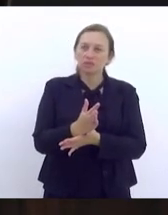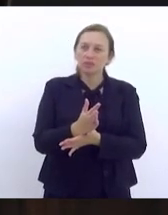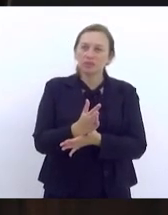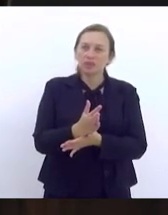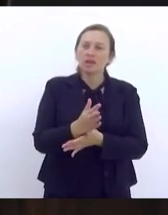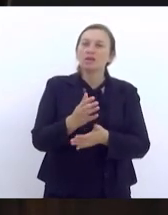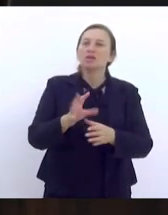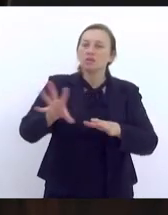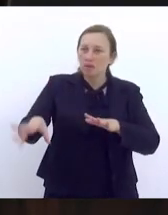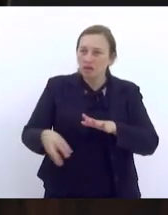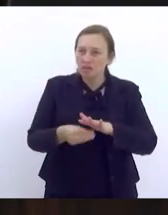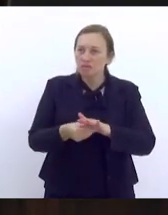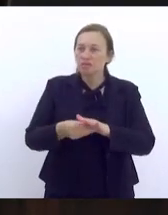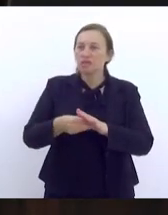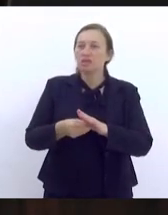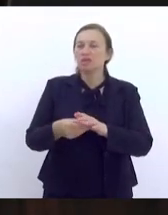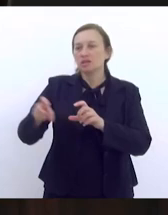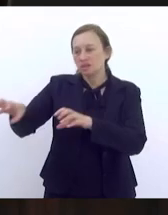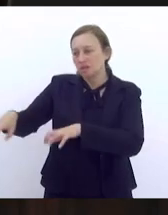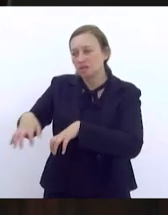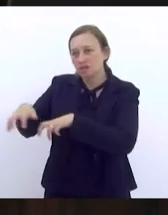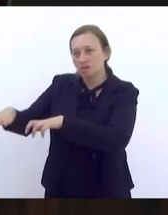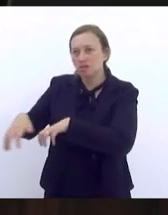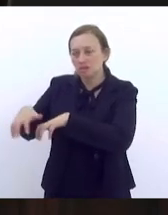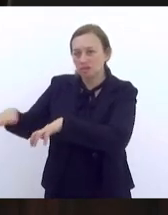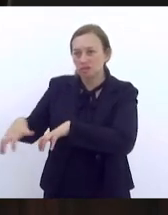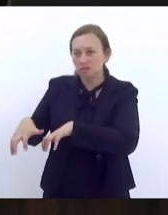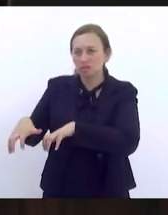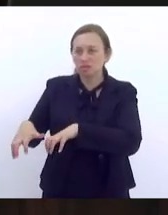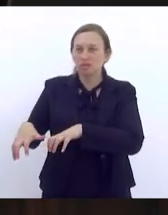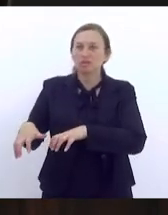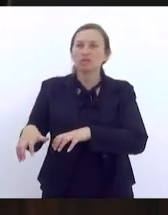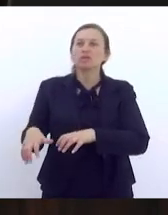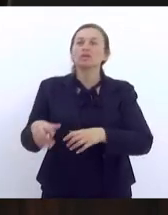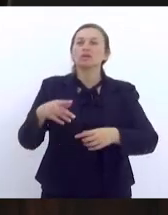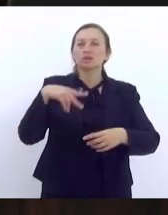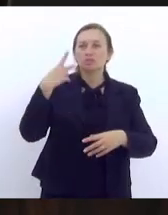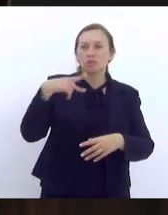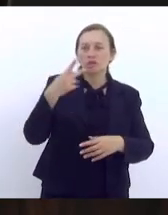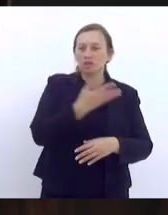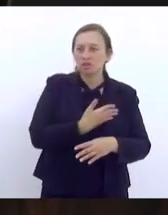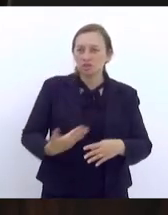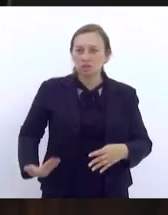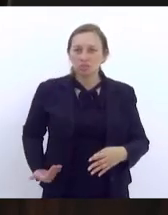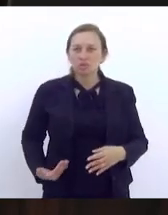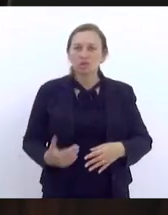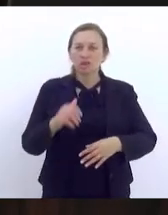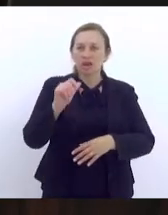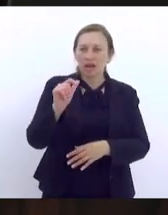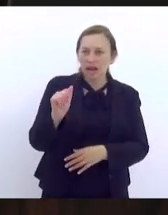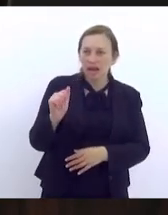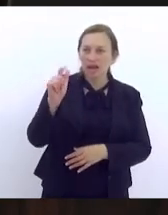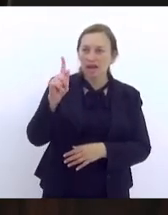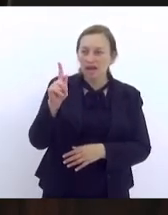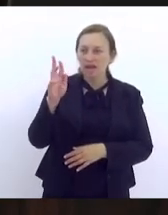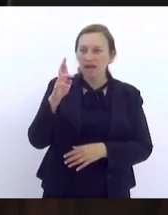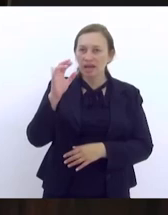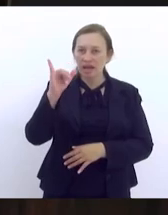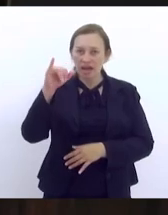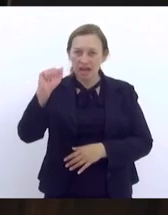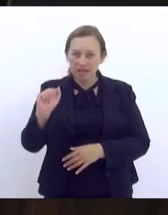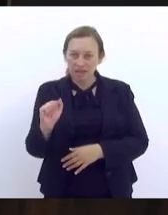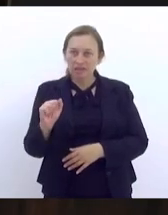com as emendas de agricultura pecuária e políticas públicas agrária e Pesqueira favorável